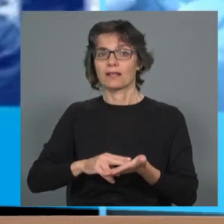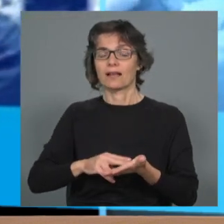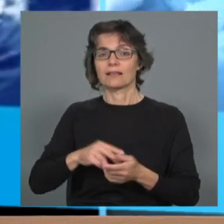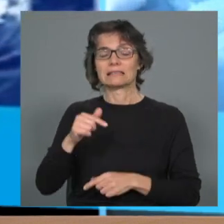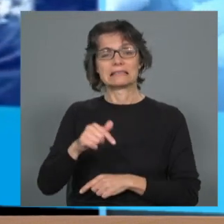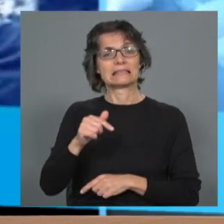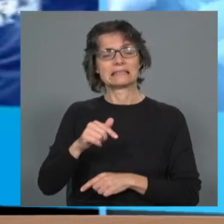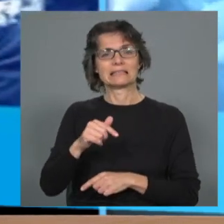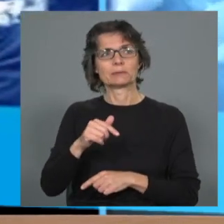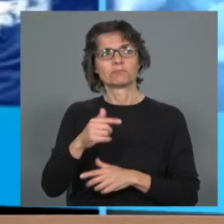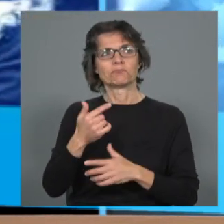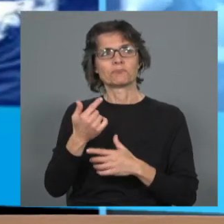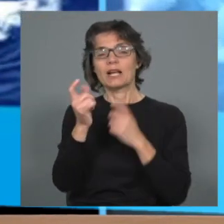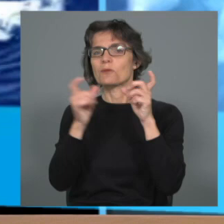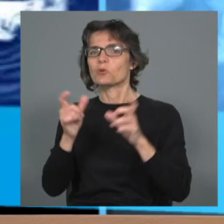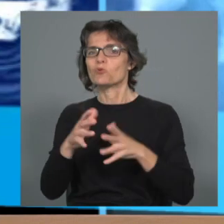desperta a curiosidade de muita gente.